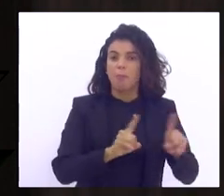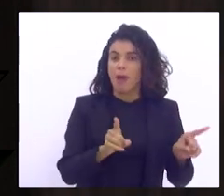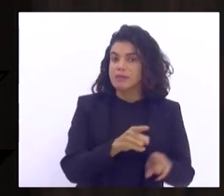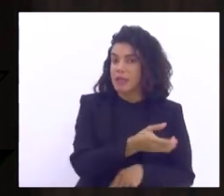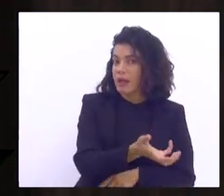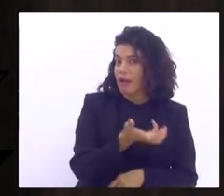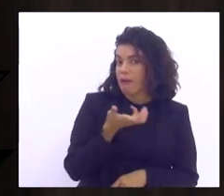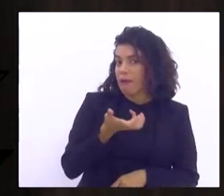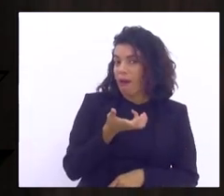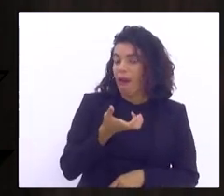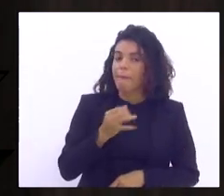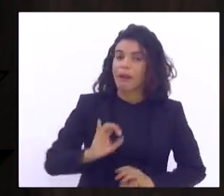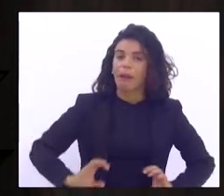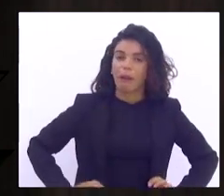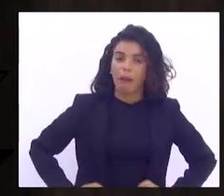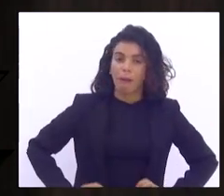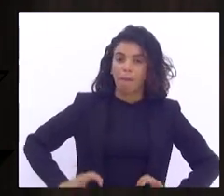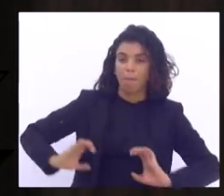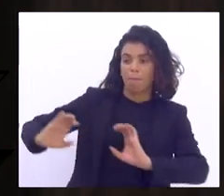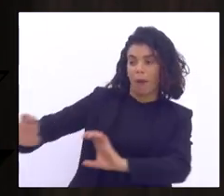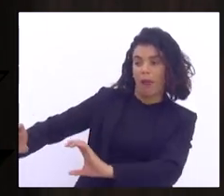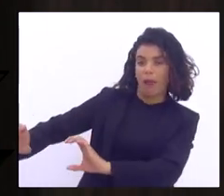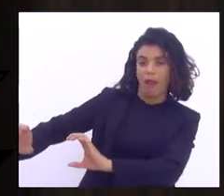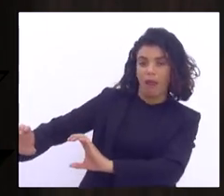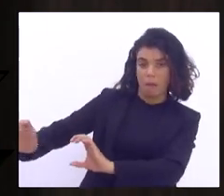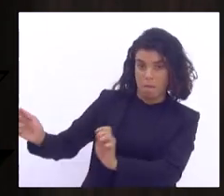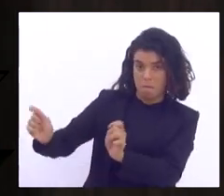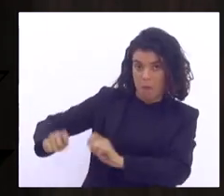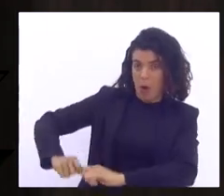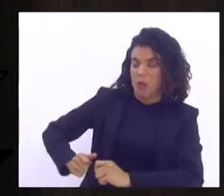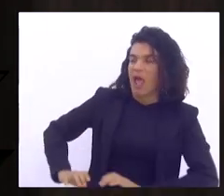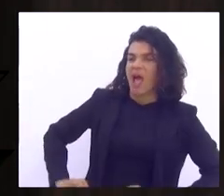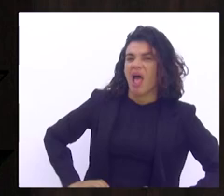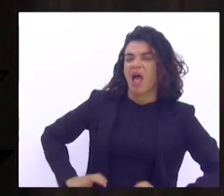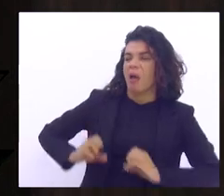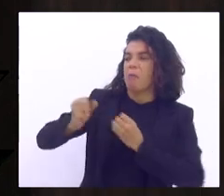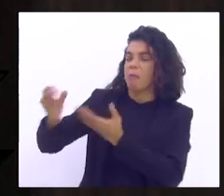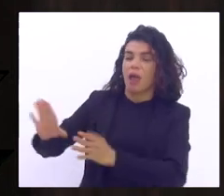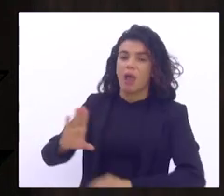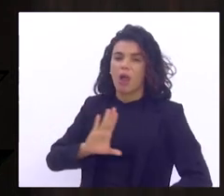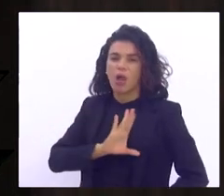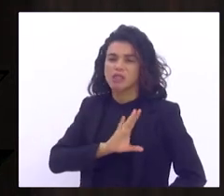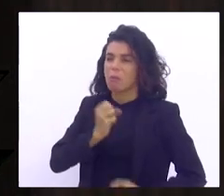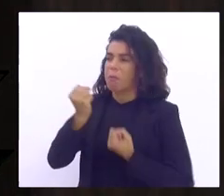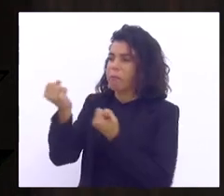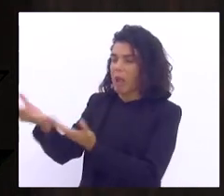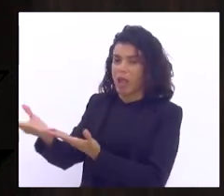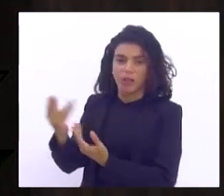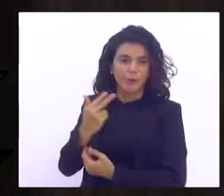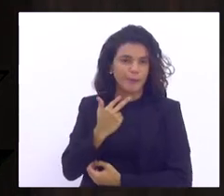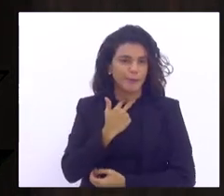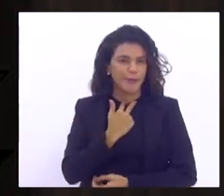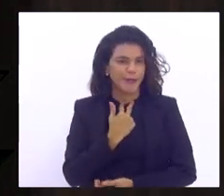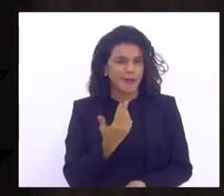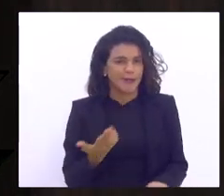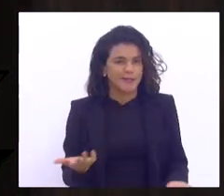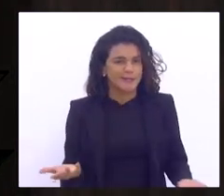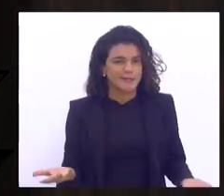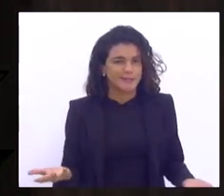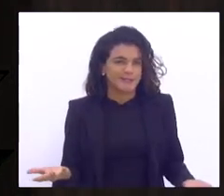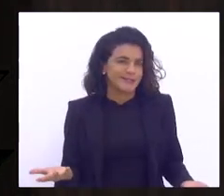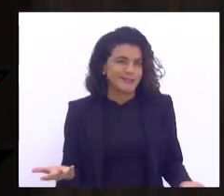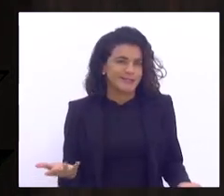ela quiser tirar os rins, ela pode simplesmente, deliberadamente, doar? Ah, vou tirar meu coração e vou doar. Não pode. Ela não pode